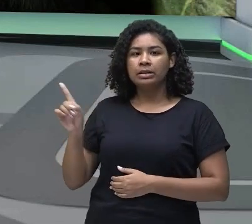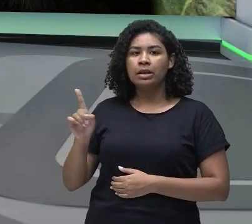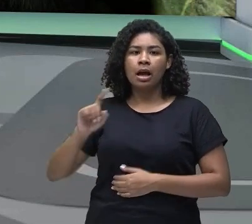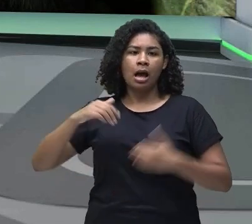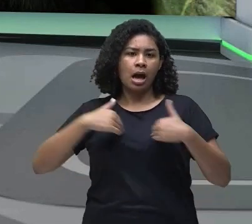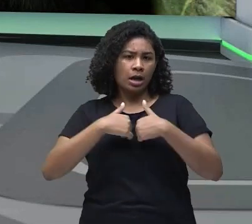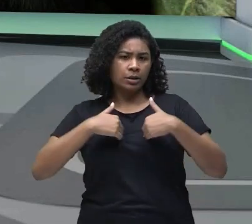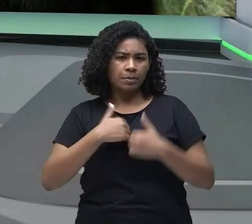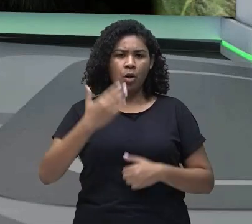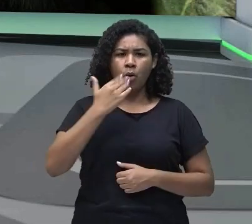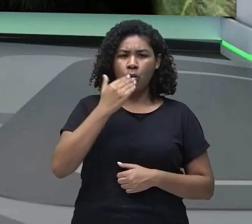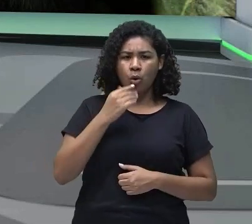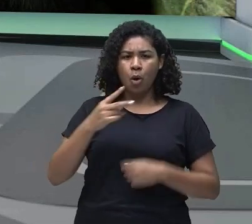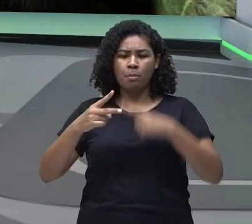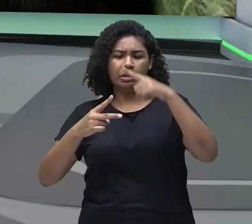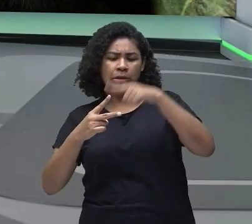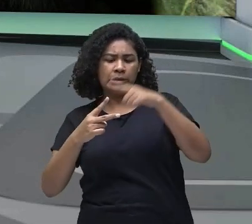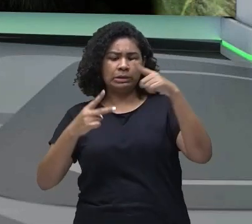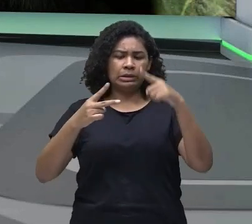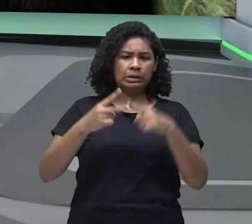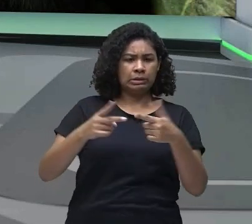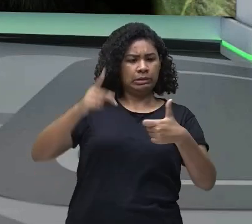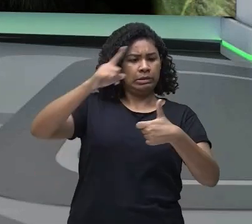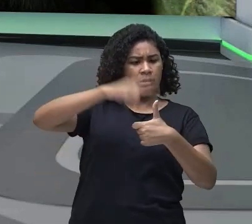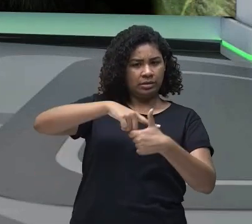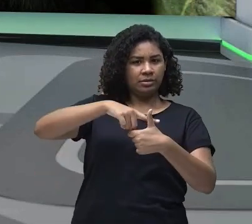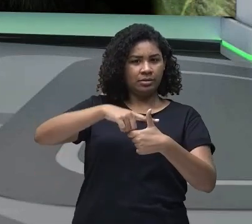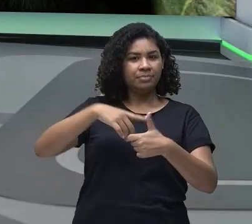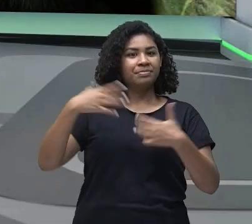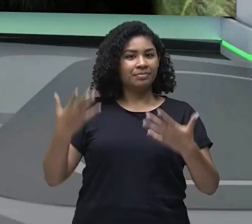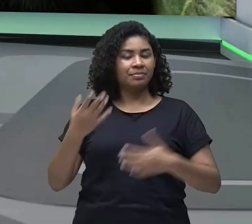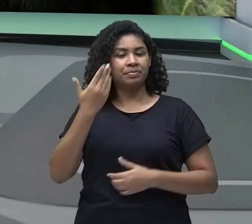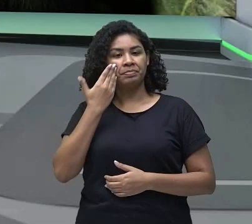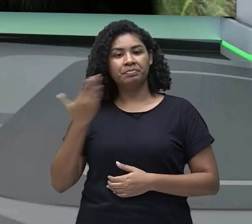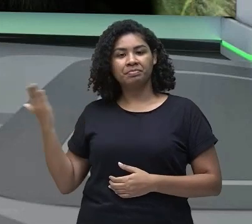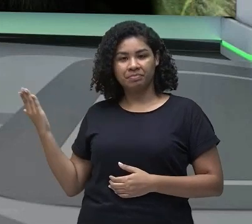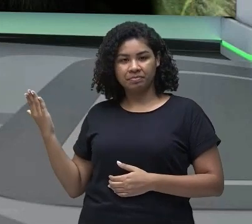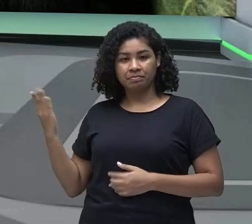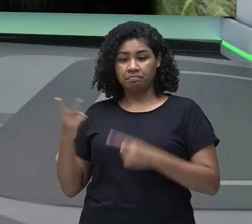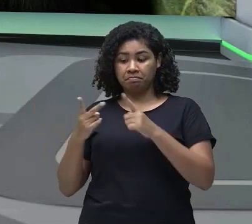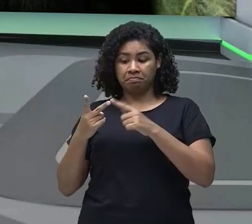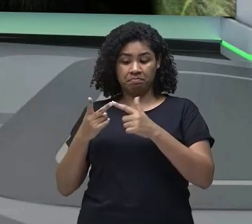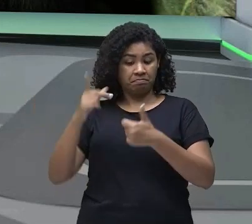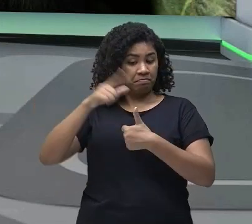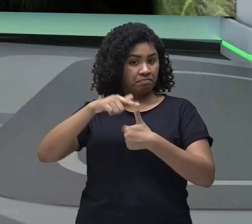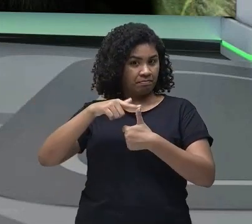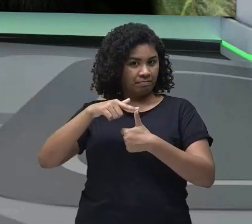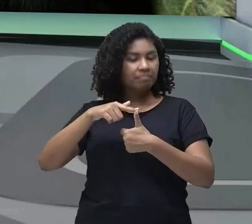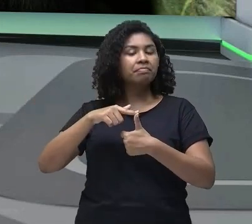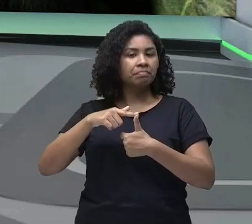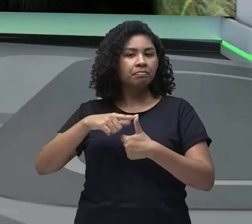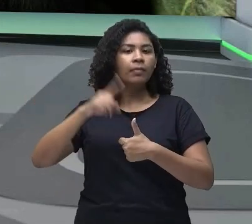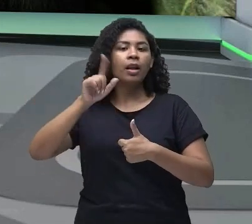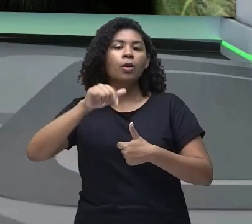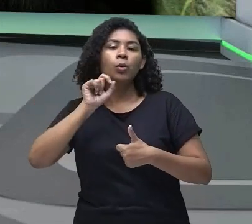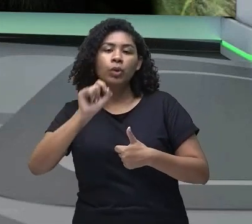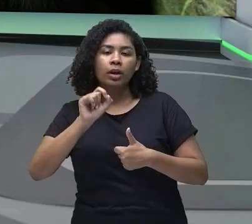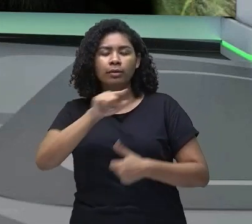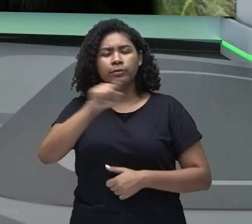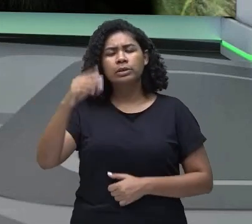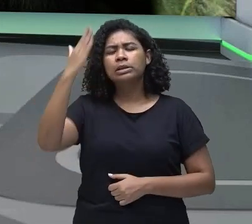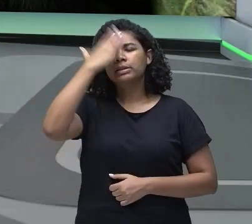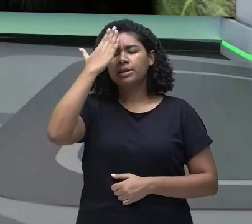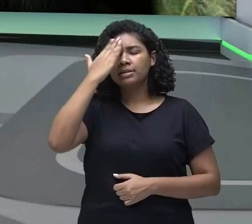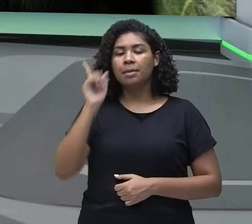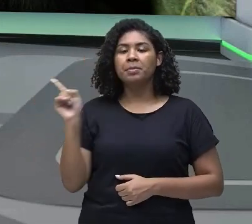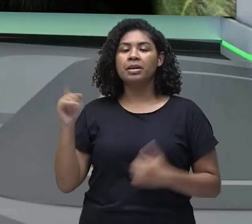autótrofo, heterótrofo, herbívoro, vai ser heterótrofo, né? Heterótrofo, herbívoro, você já sabe que esse animal